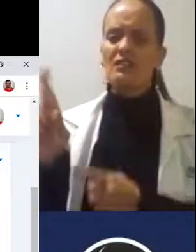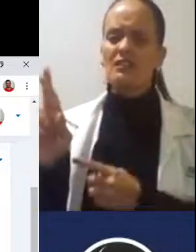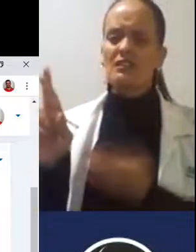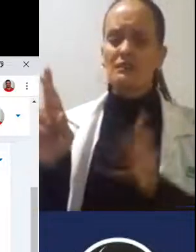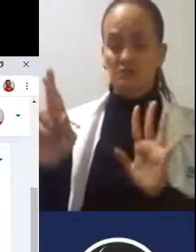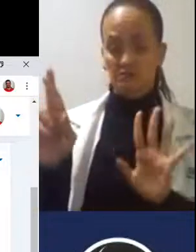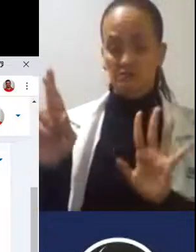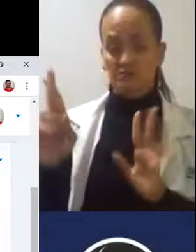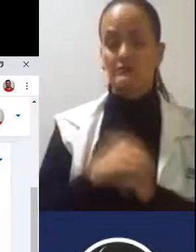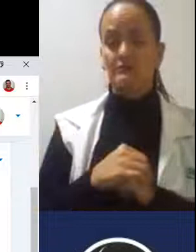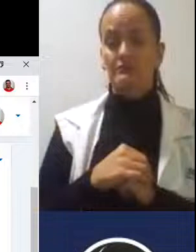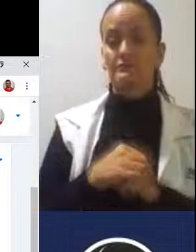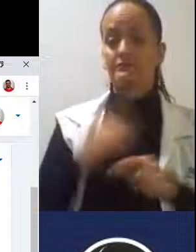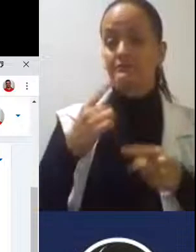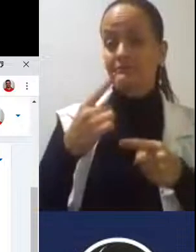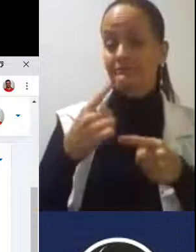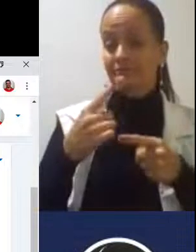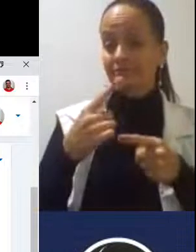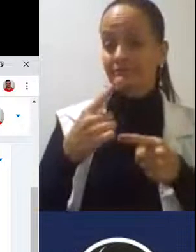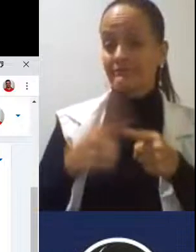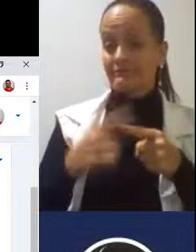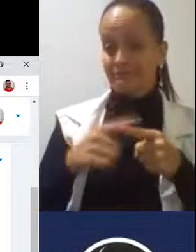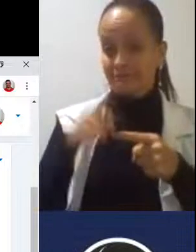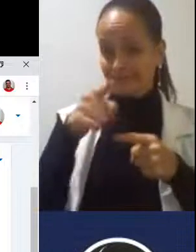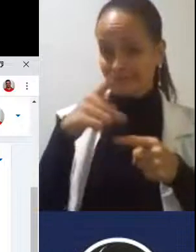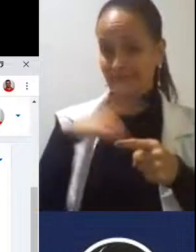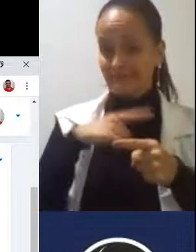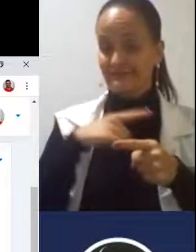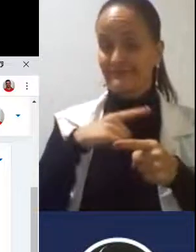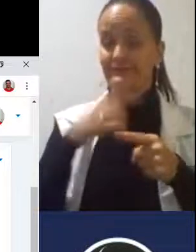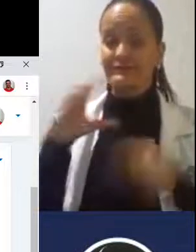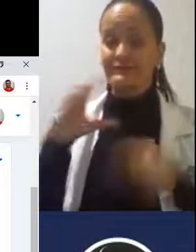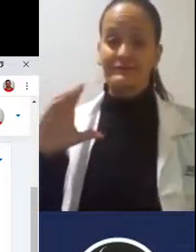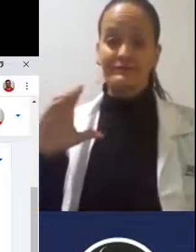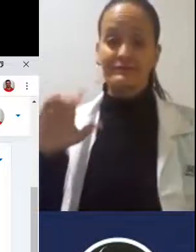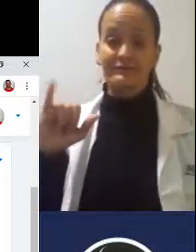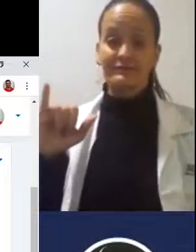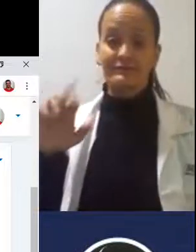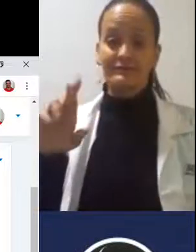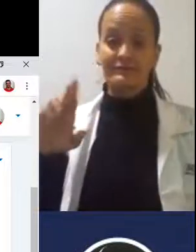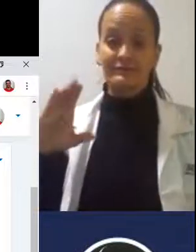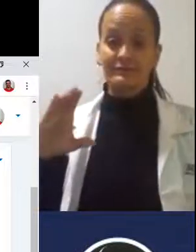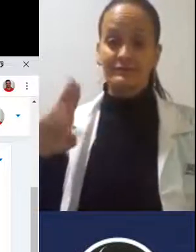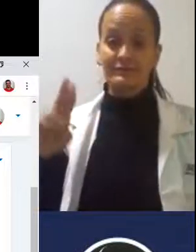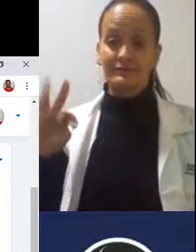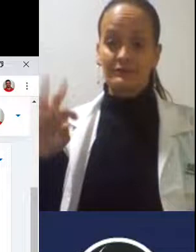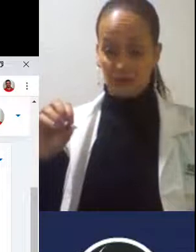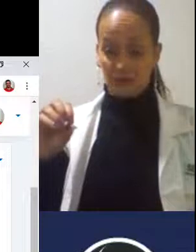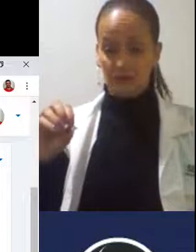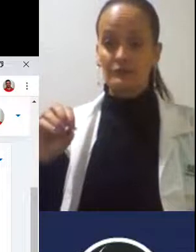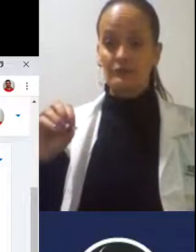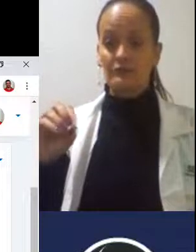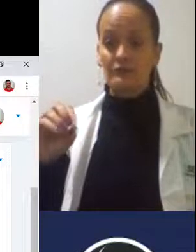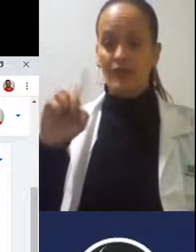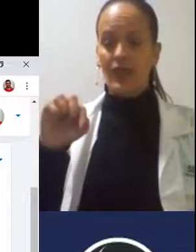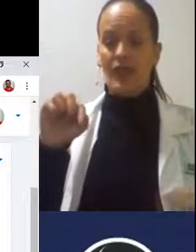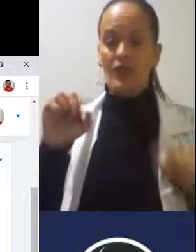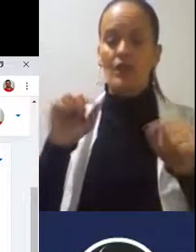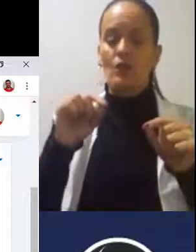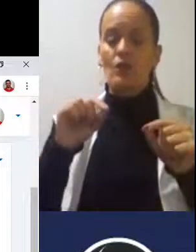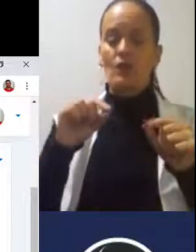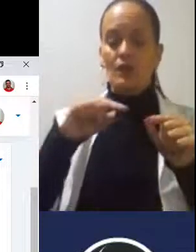a gente tem o quê? Um circuito elétrico completo, certo? O que é um circuito elétrico? É onde a gente tem uma fonte de alimentação, que no caso é o